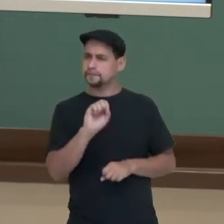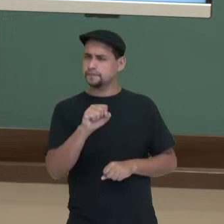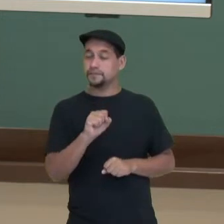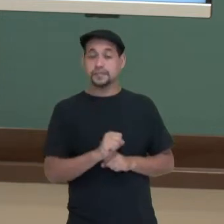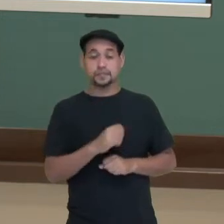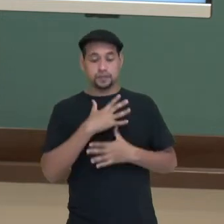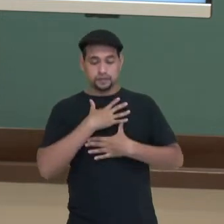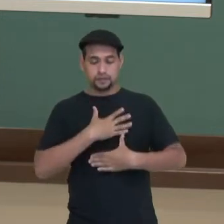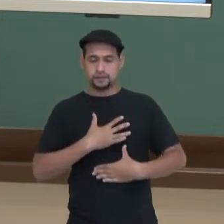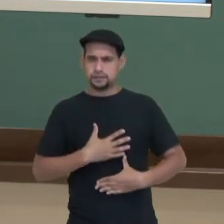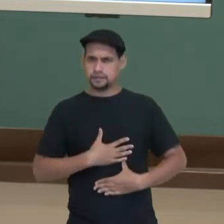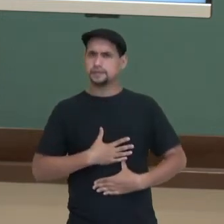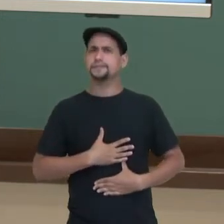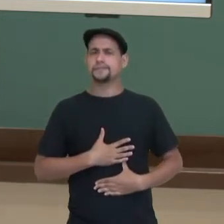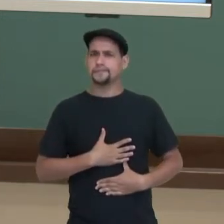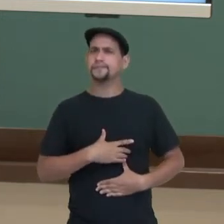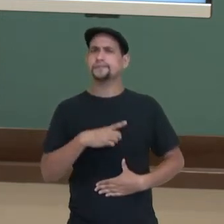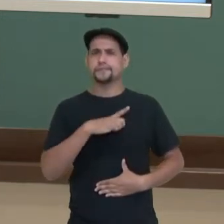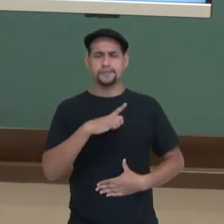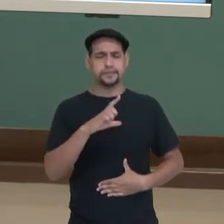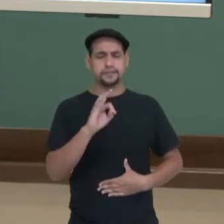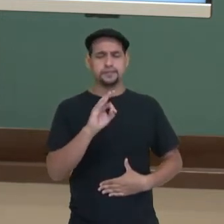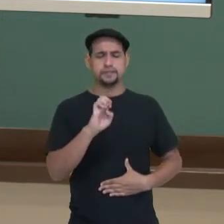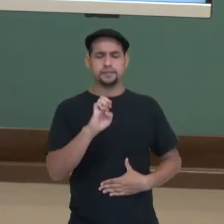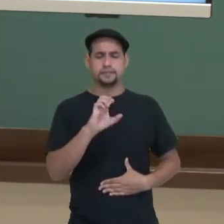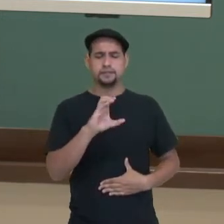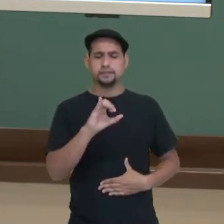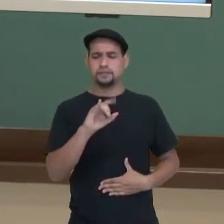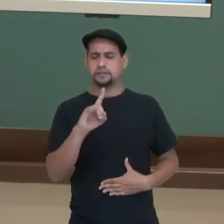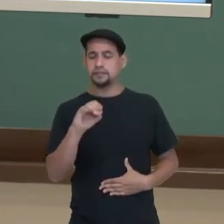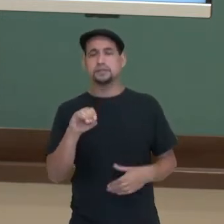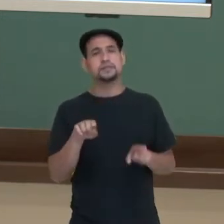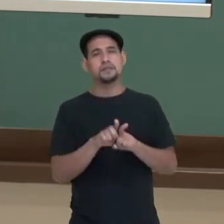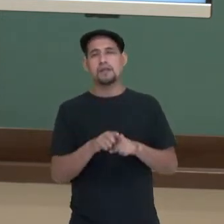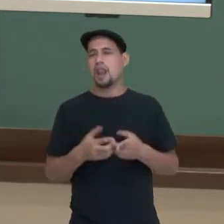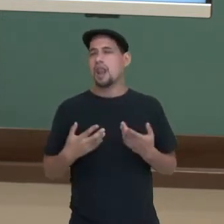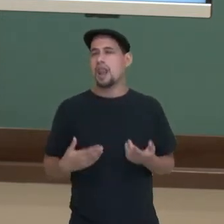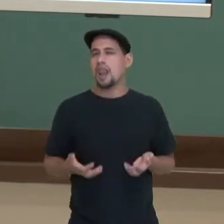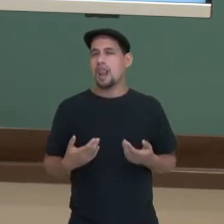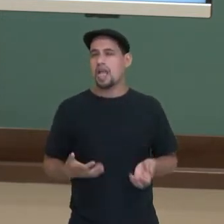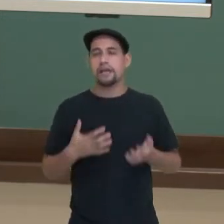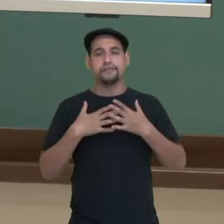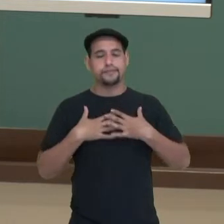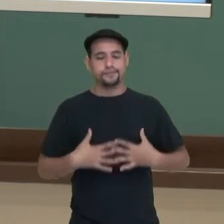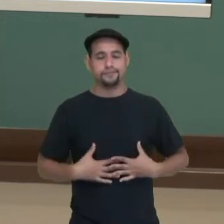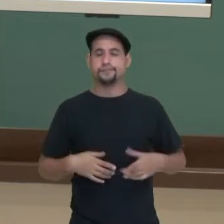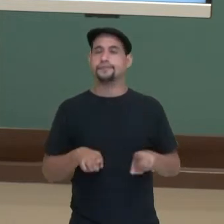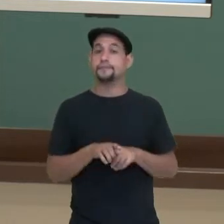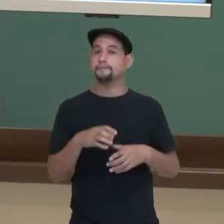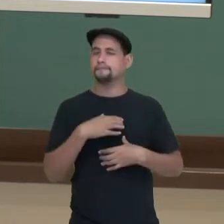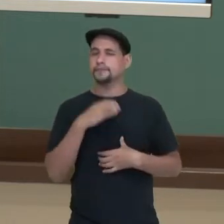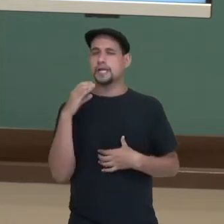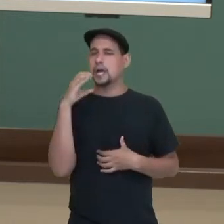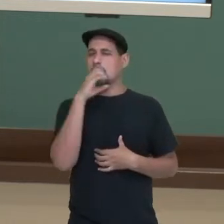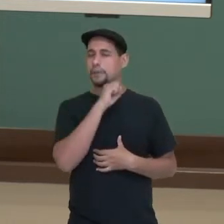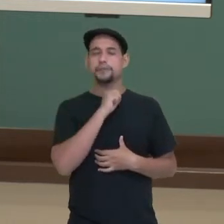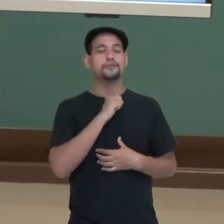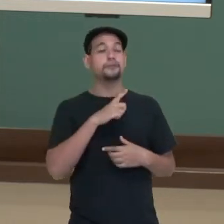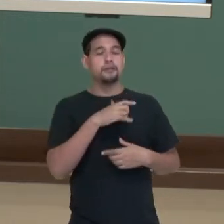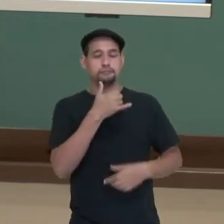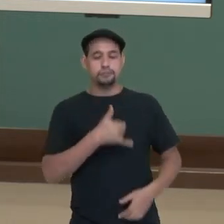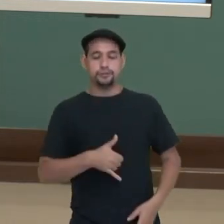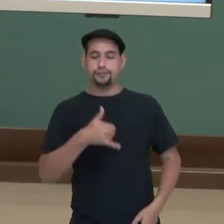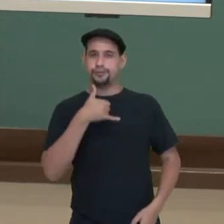nosso corpo, os ossos longos, têm esse tecido até para dar leveza aos ossos, né? E também uma forma rápida de encontrar